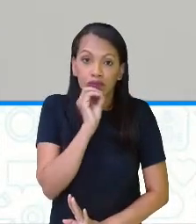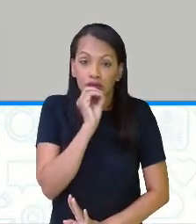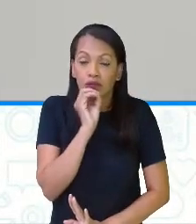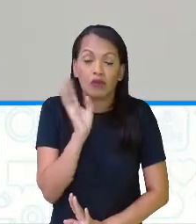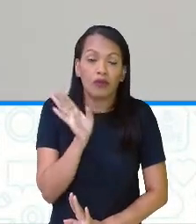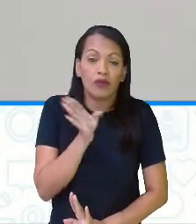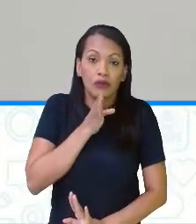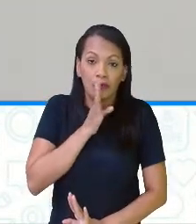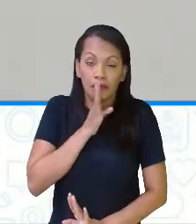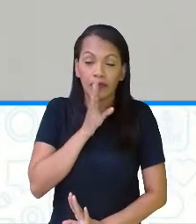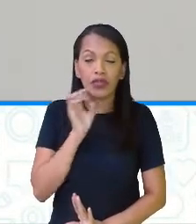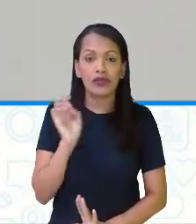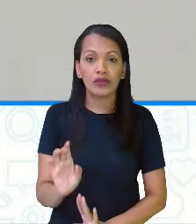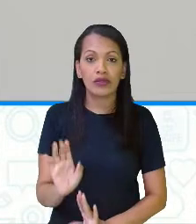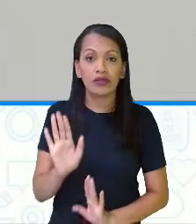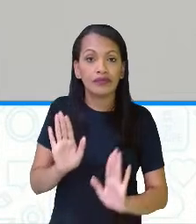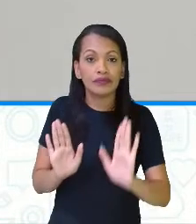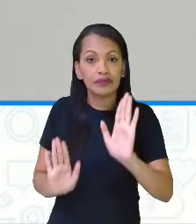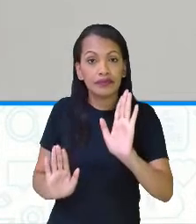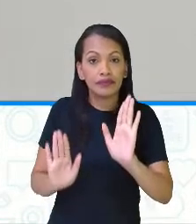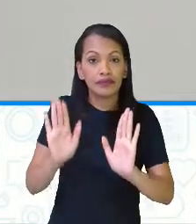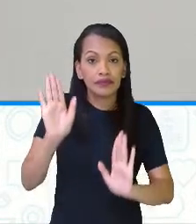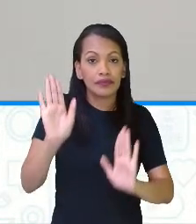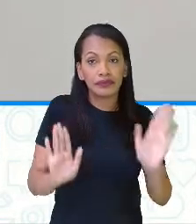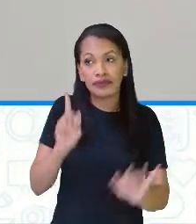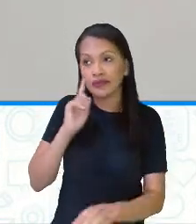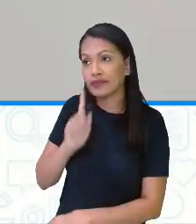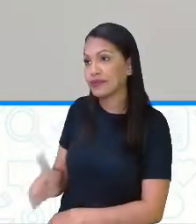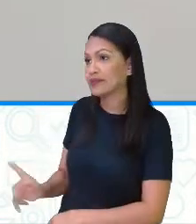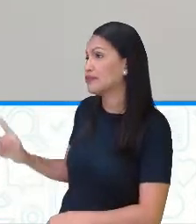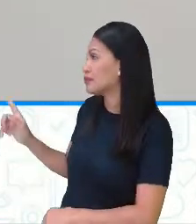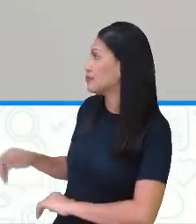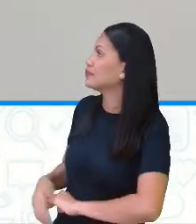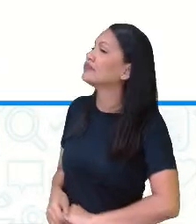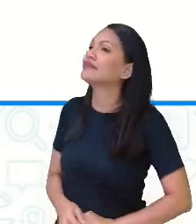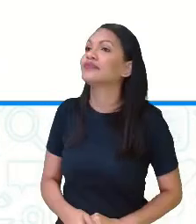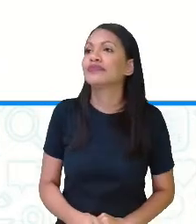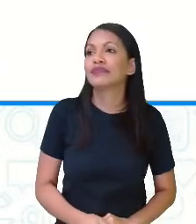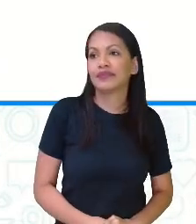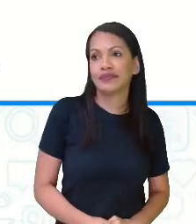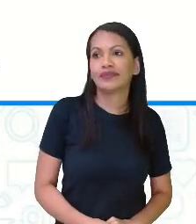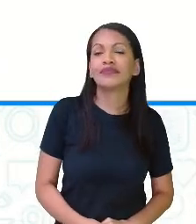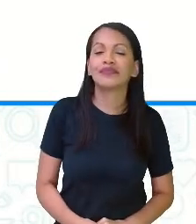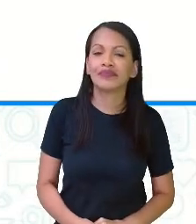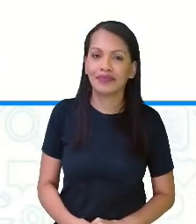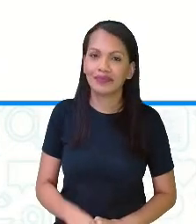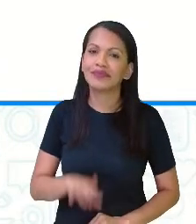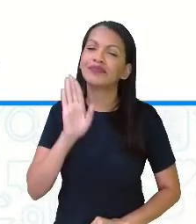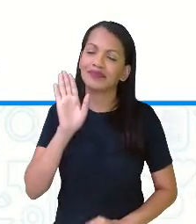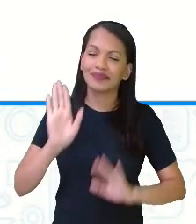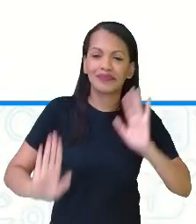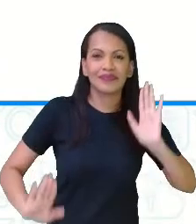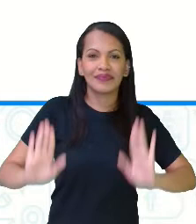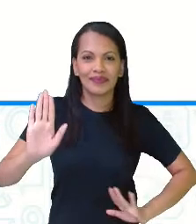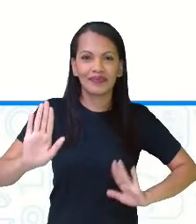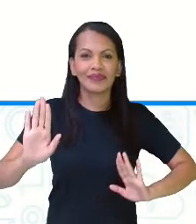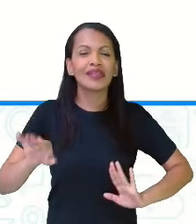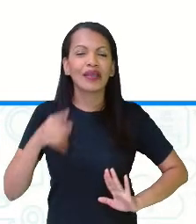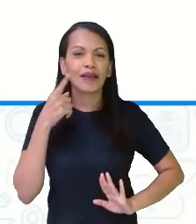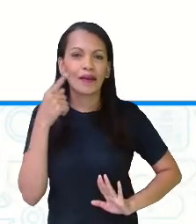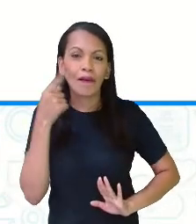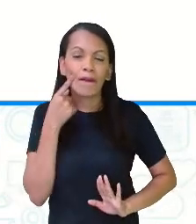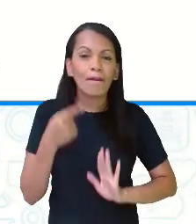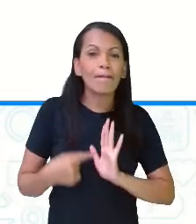ó, encenando, como esse casal aqui tá fazendo, tá vendo? Muito bonitinho, né? Também, ó, a mímica é uma forma de exprimir